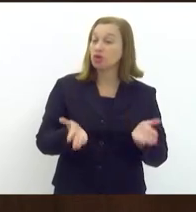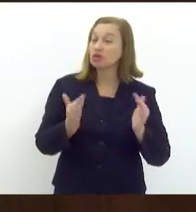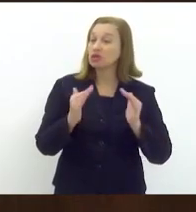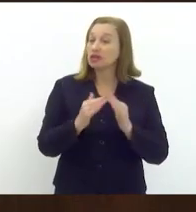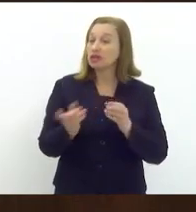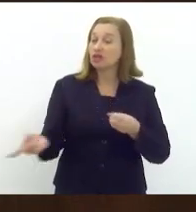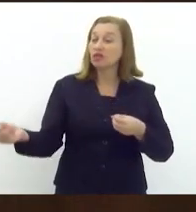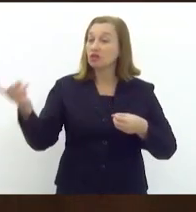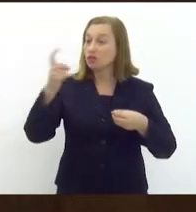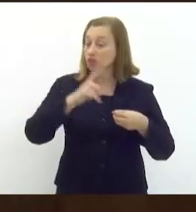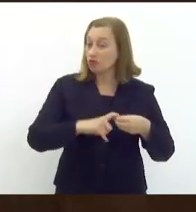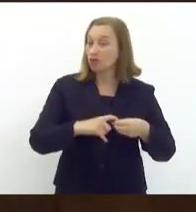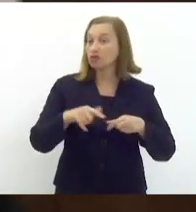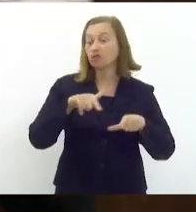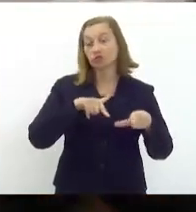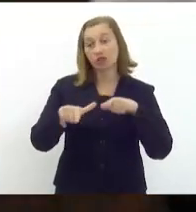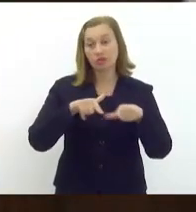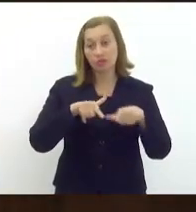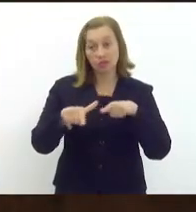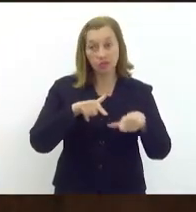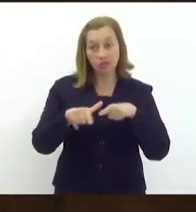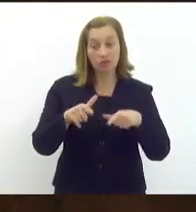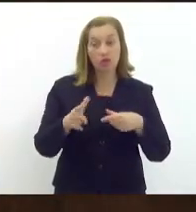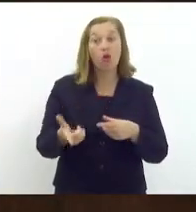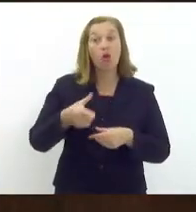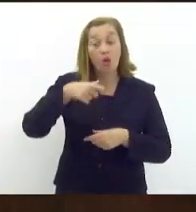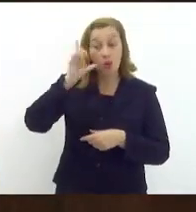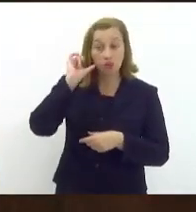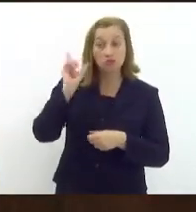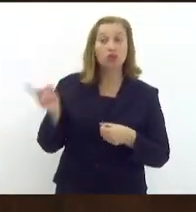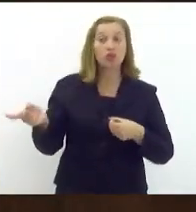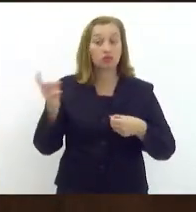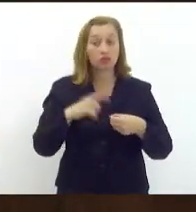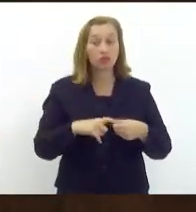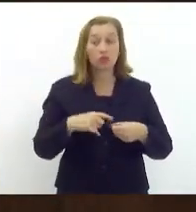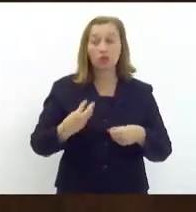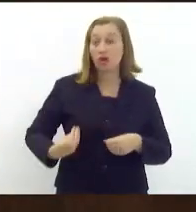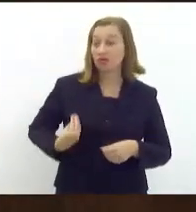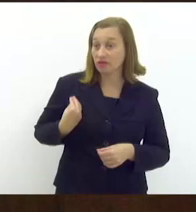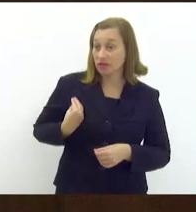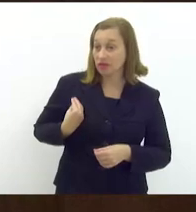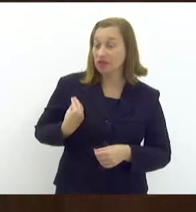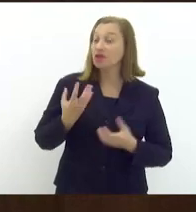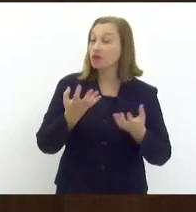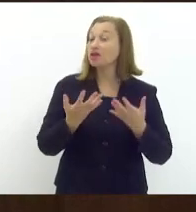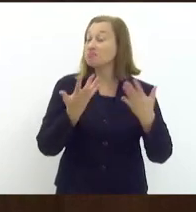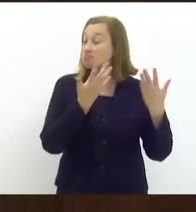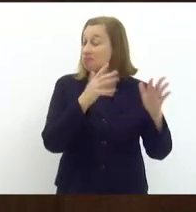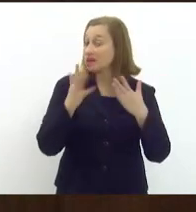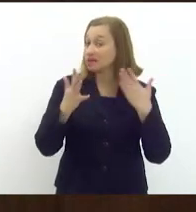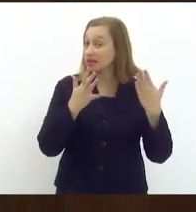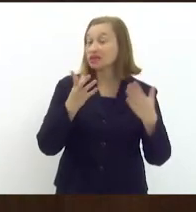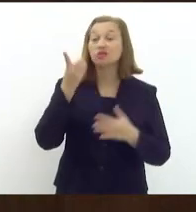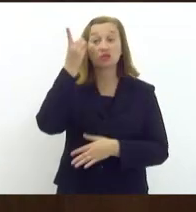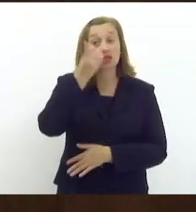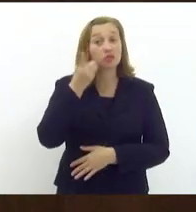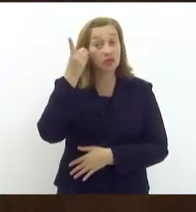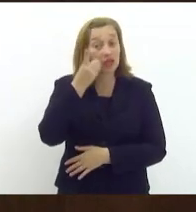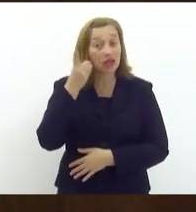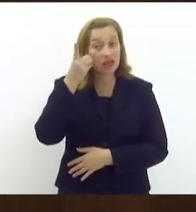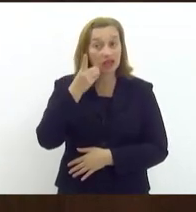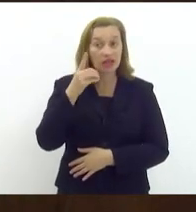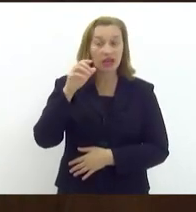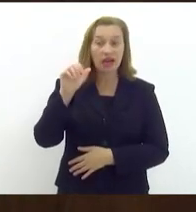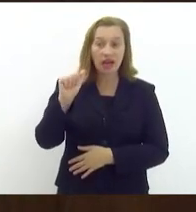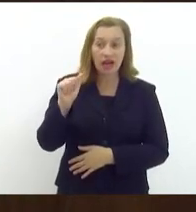retorna aos trabalhos e retornou ontem com a presença queria saudar do deputado